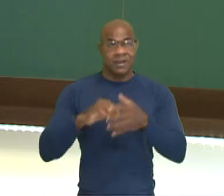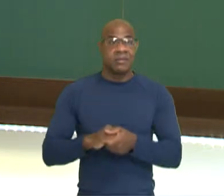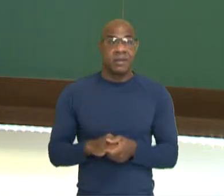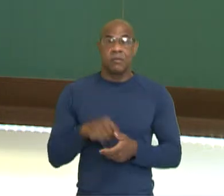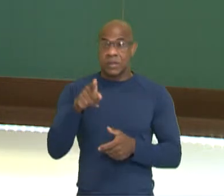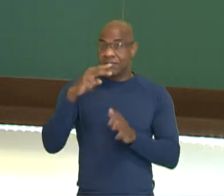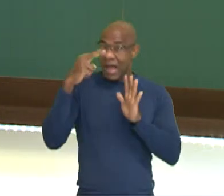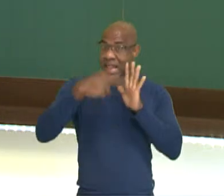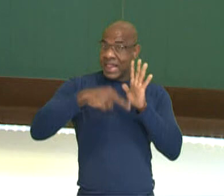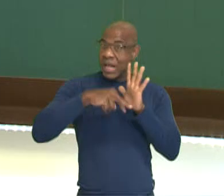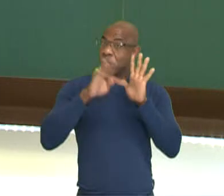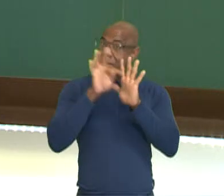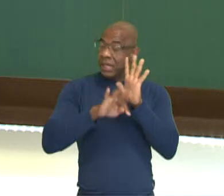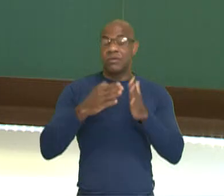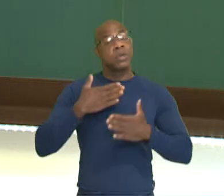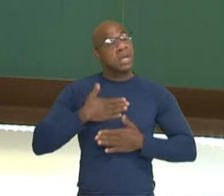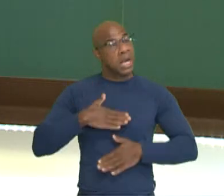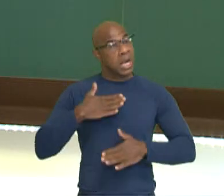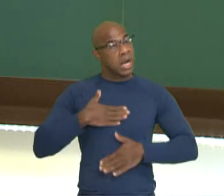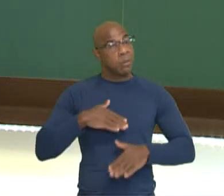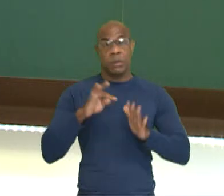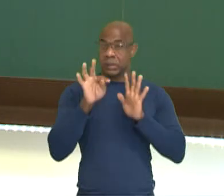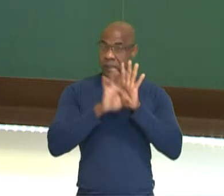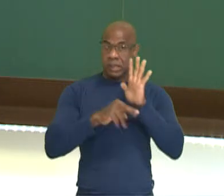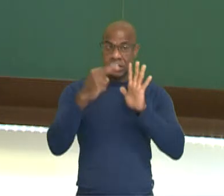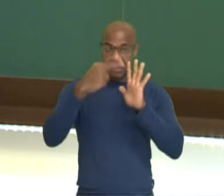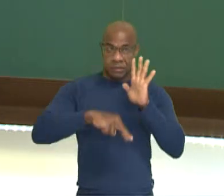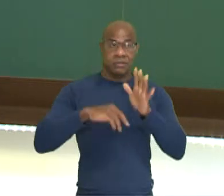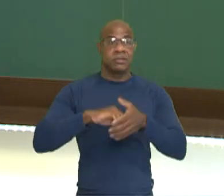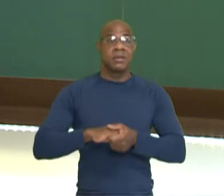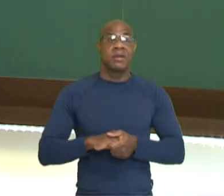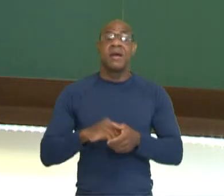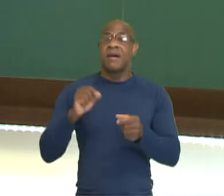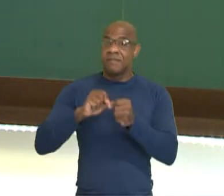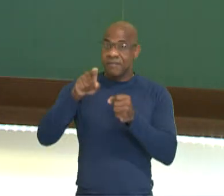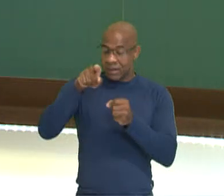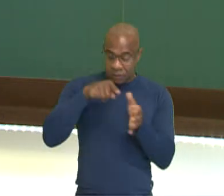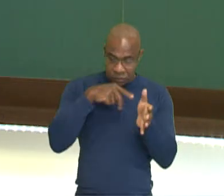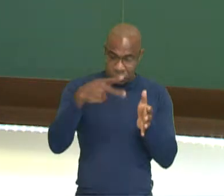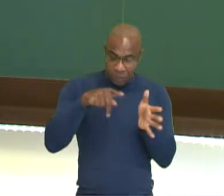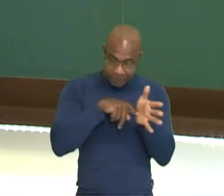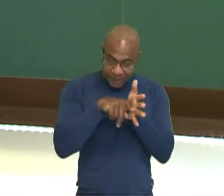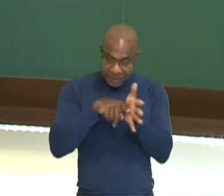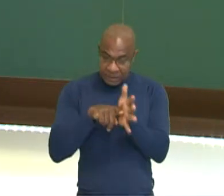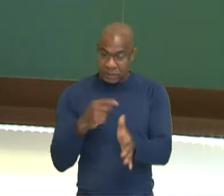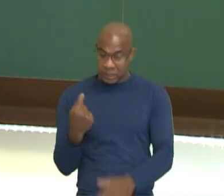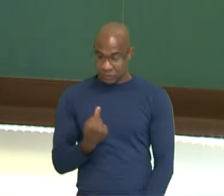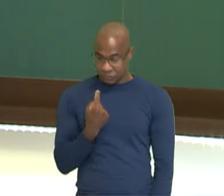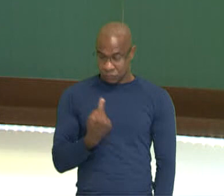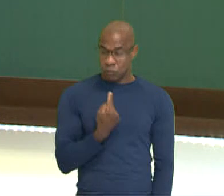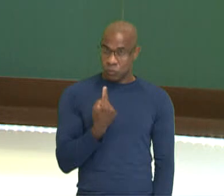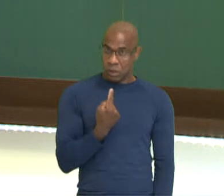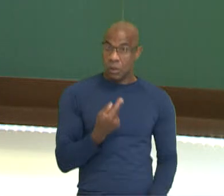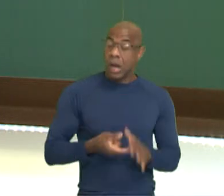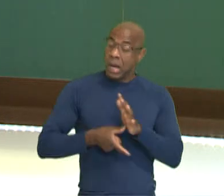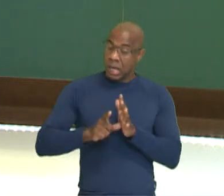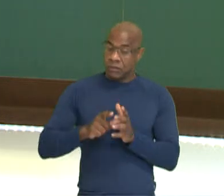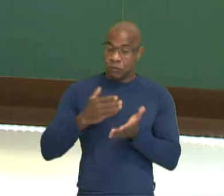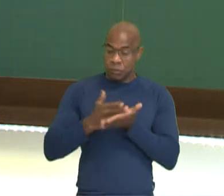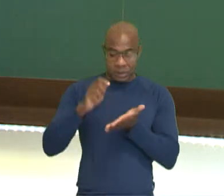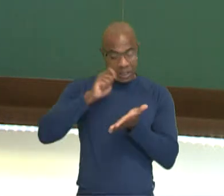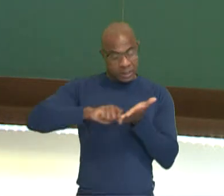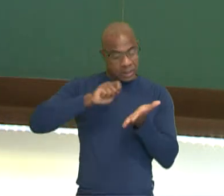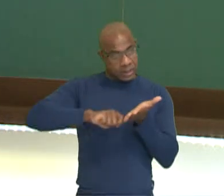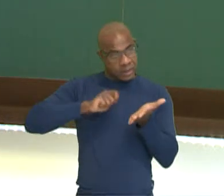apoio, calmamente, interpretando. Faça suas pesquisas individuais antes de começar a escrever.